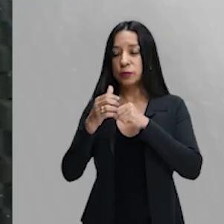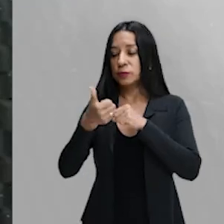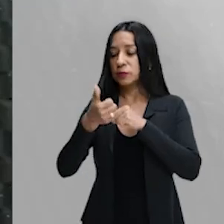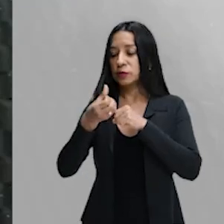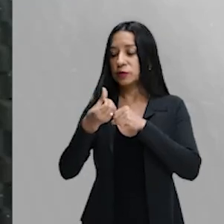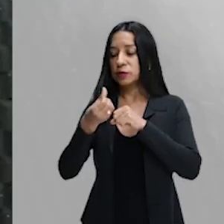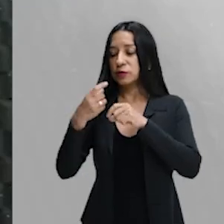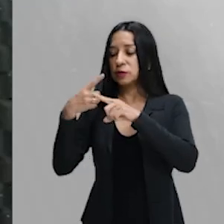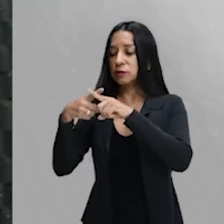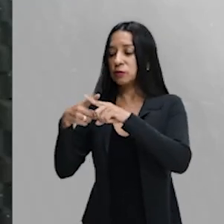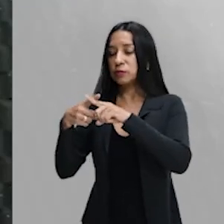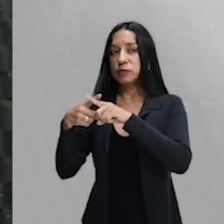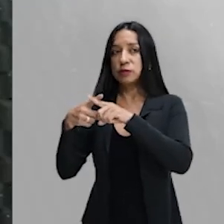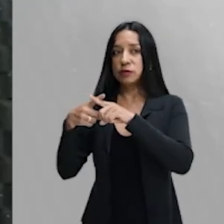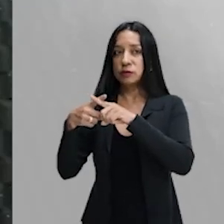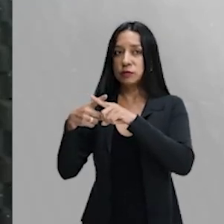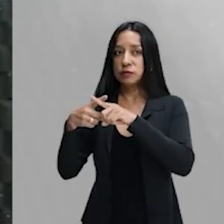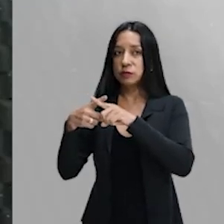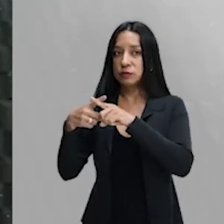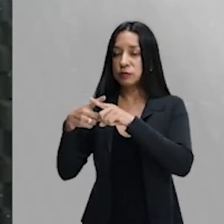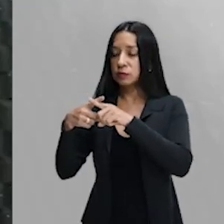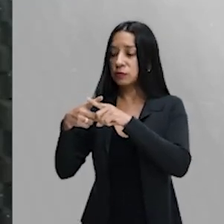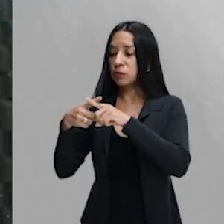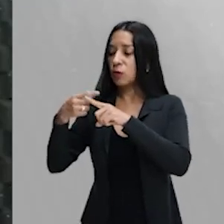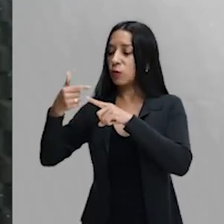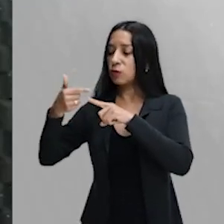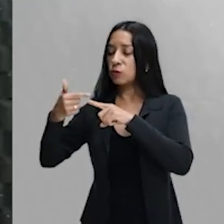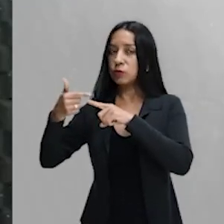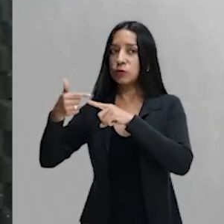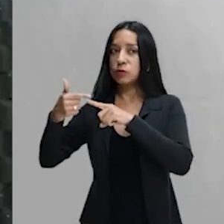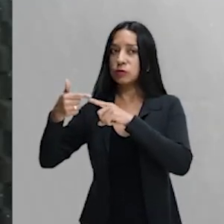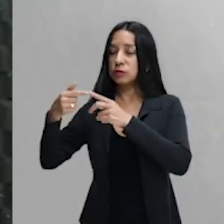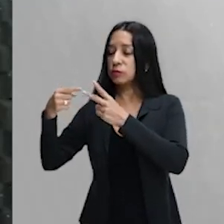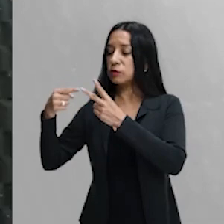Multiplicado pela altura que é 2 raiz de 2.